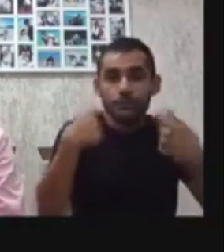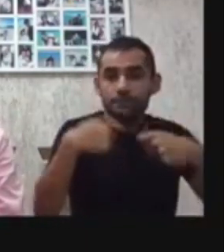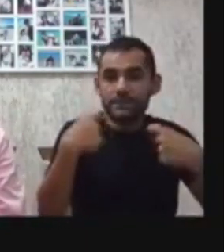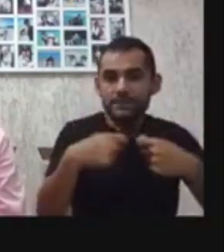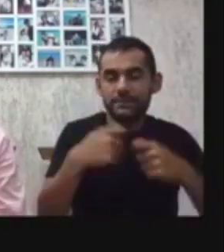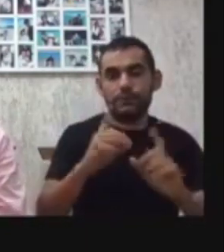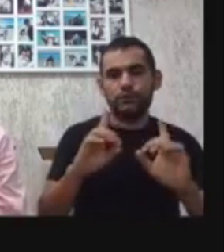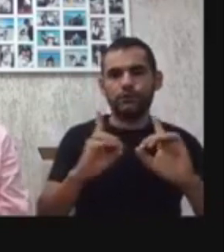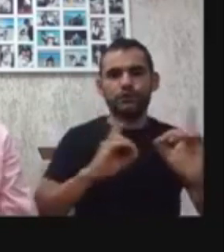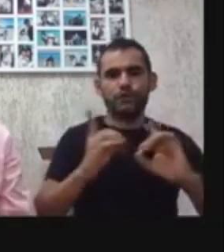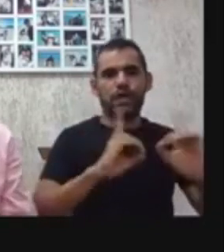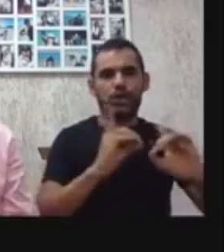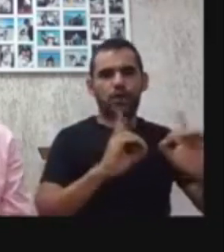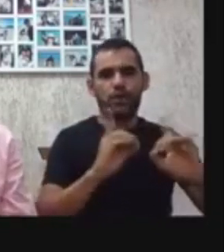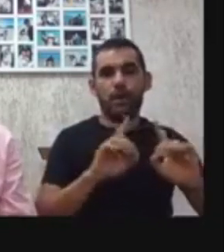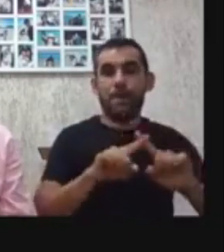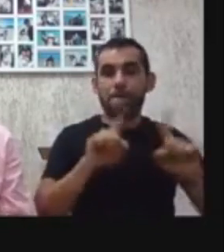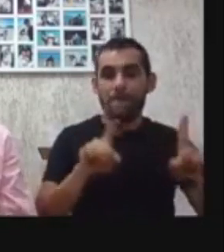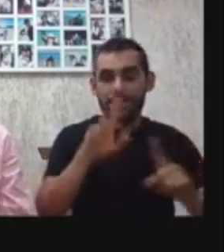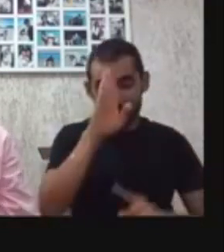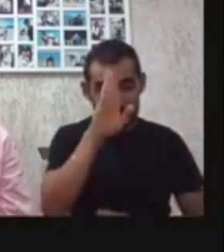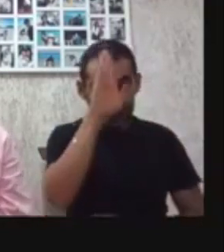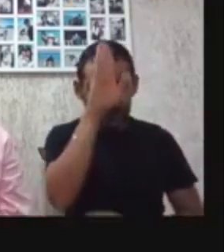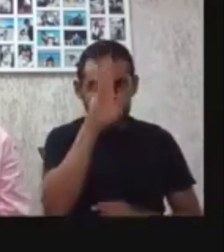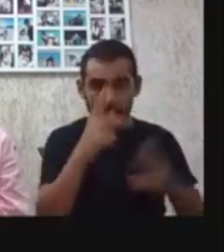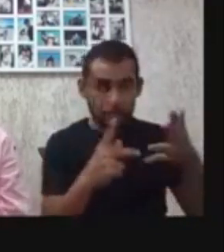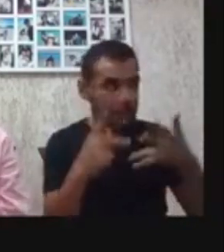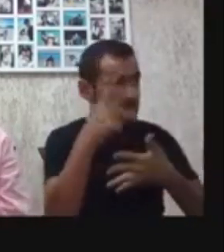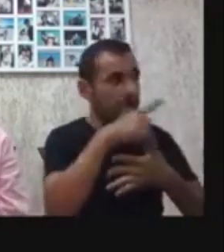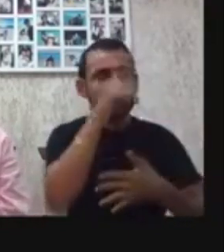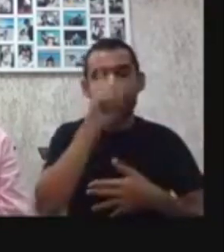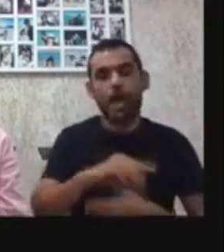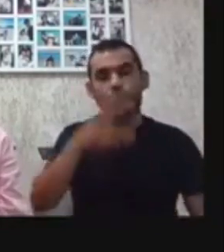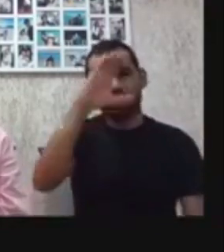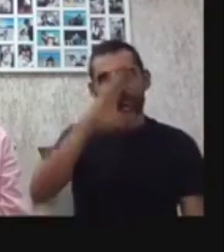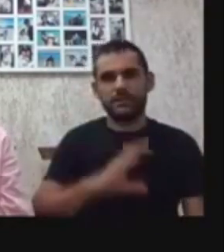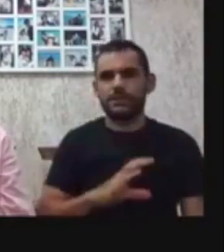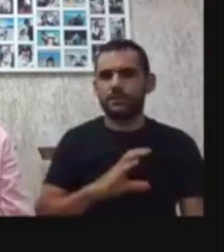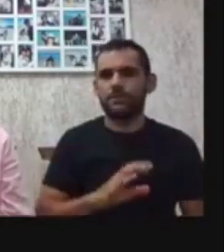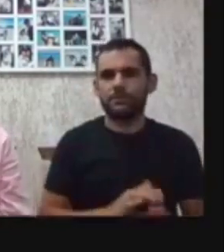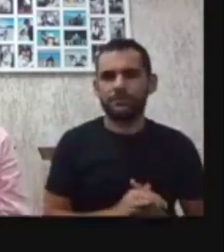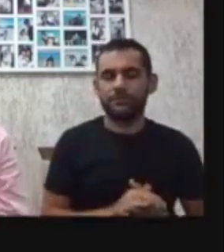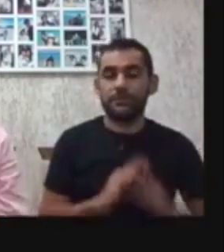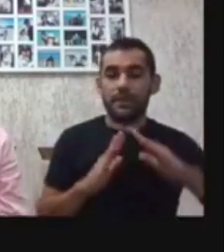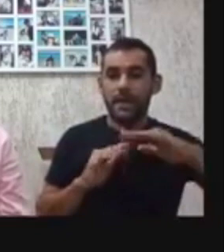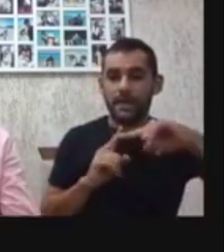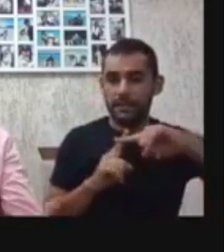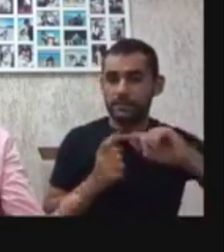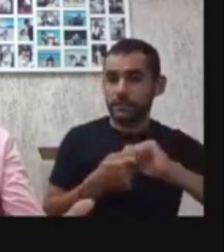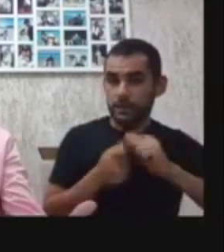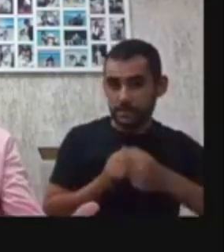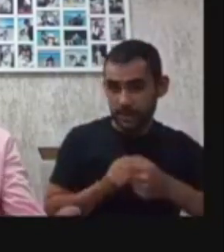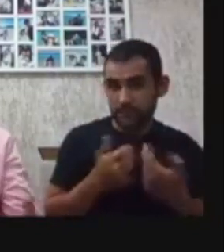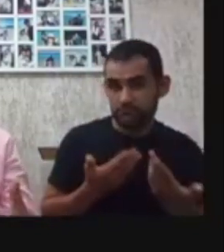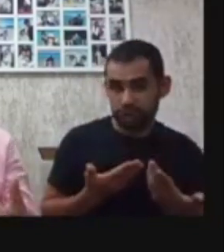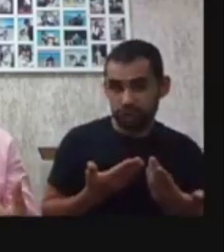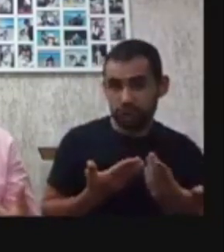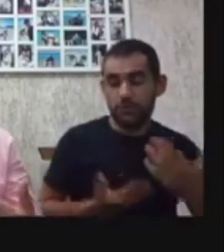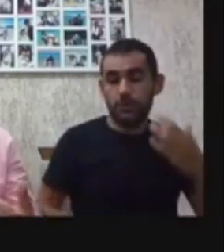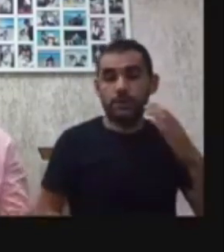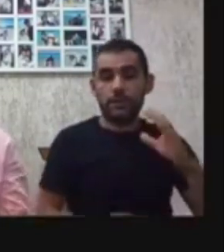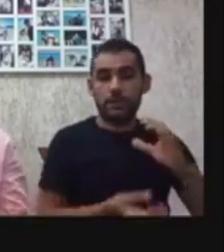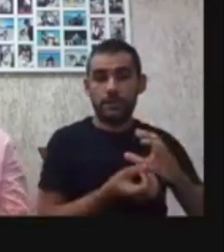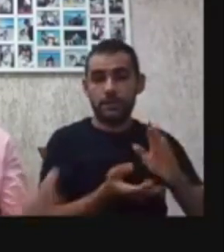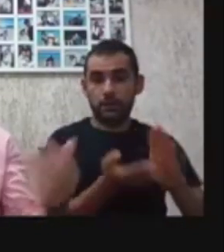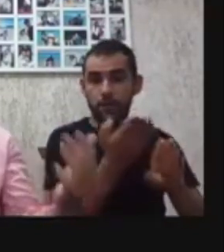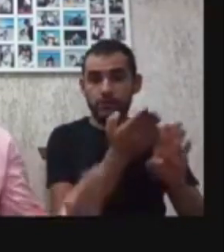ser diálogo, né? Mas a prioridade tem que ser o cidadão, né? As igrejas não adaptaram, elas não construíram